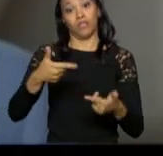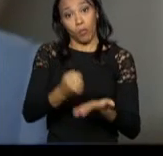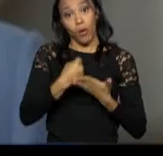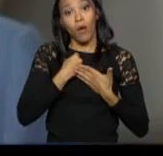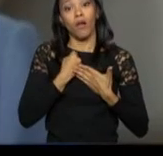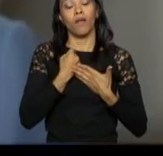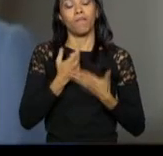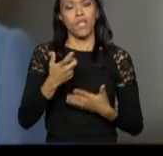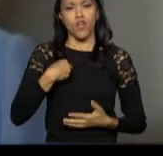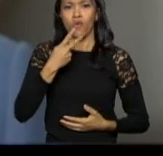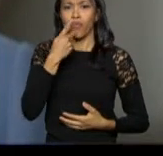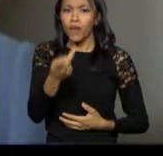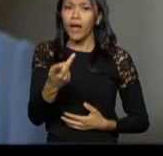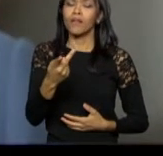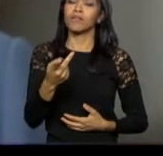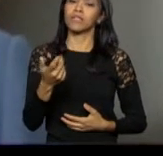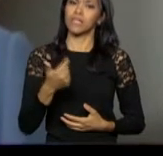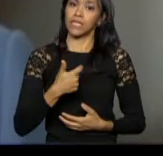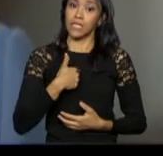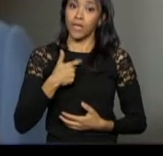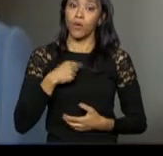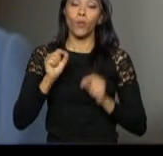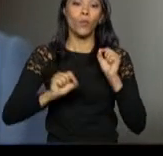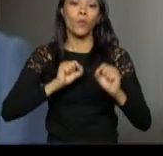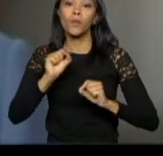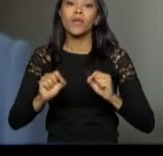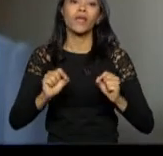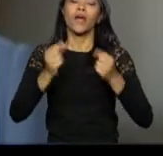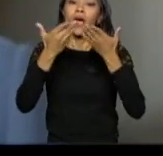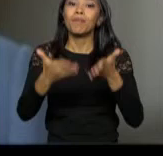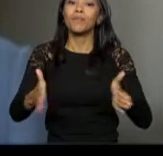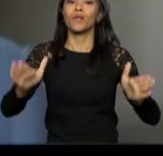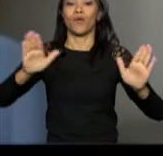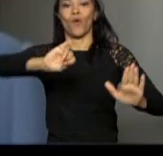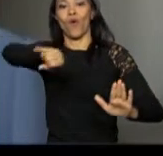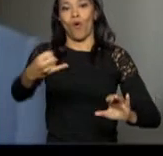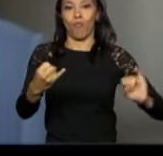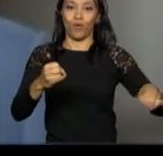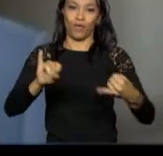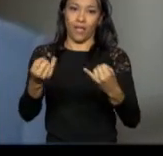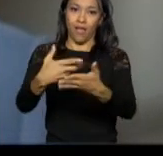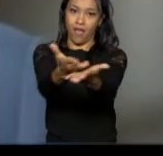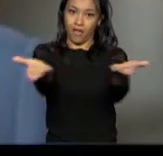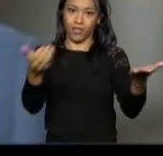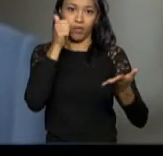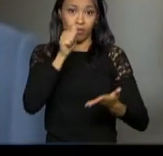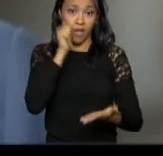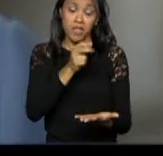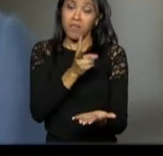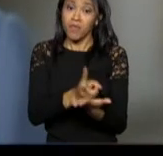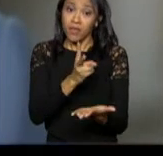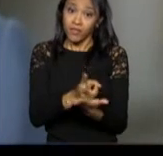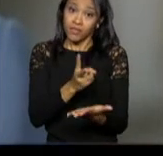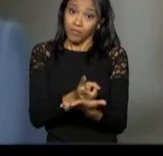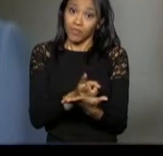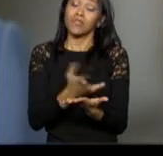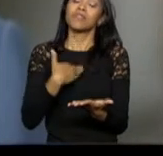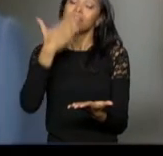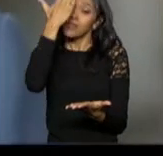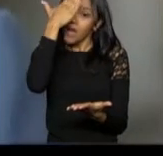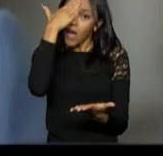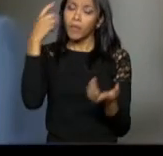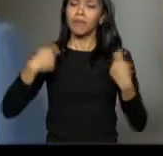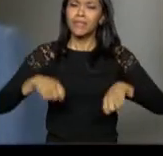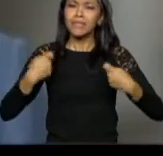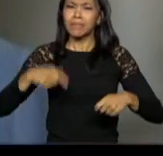disso com a legitimidade da presidenta, que ampliou as oportunidades para as mulheres e que, mesmo assim, sabe que é